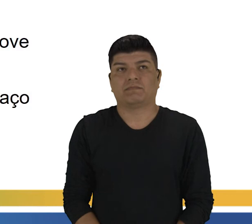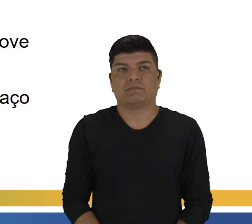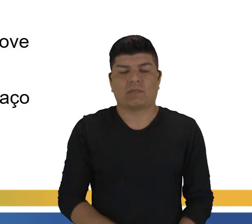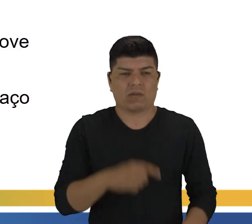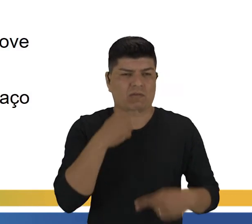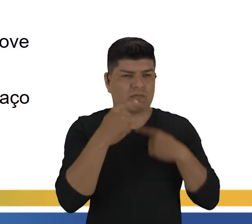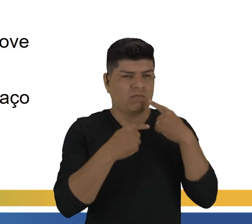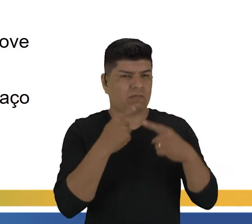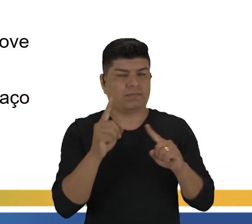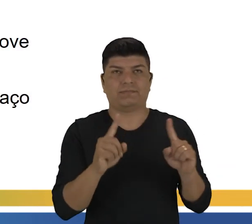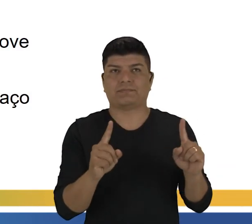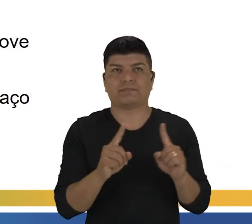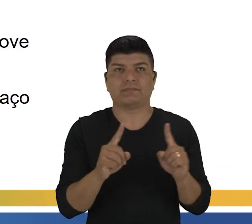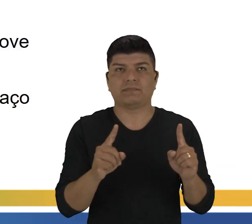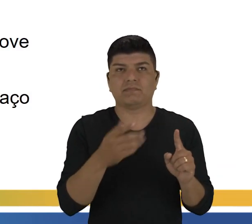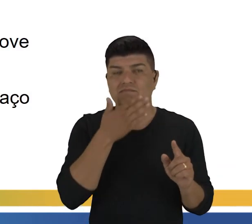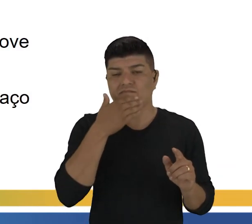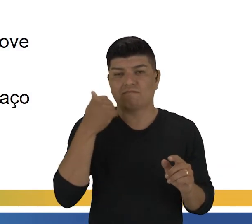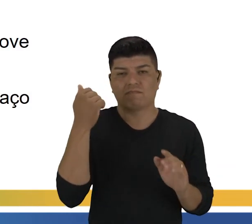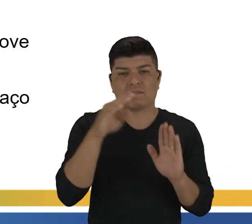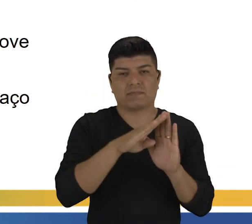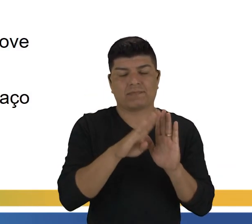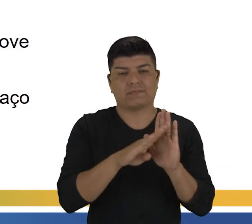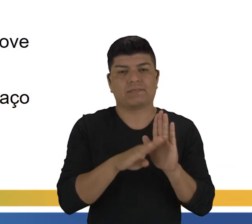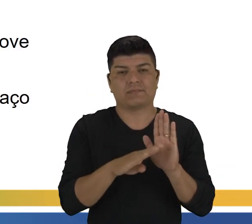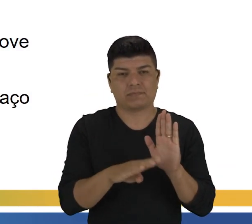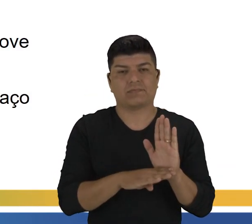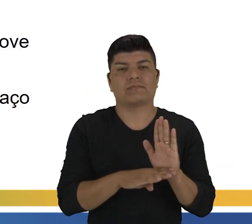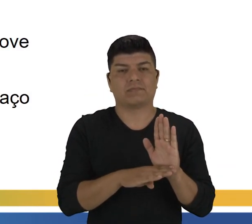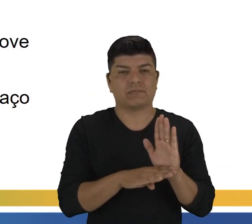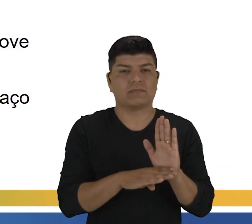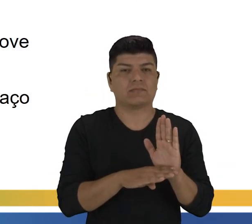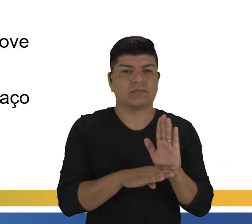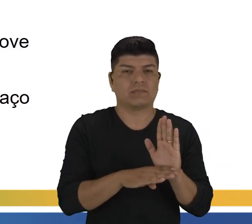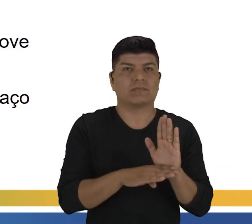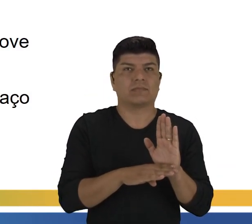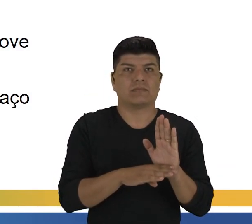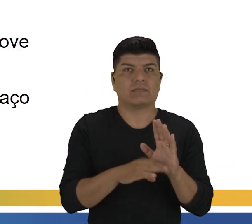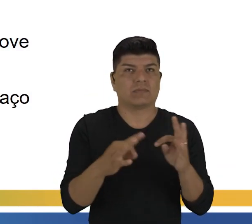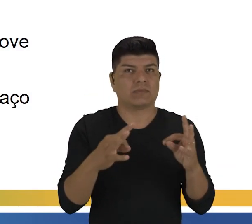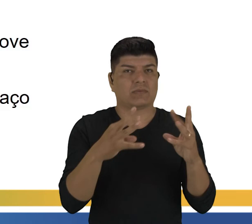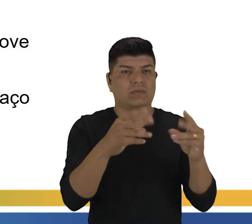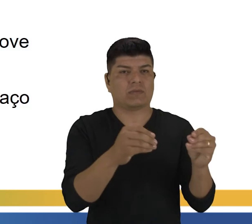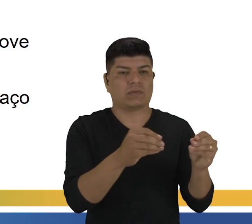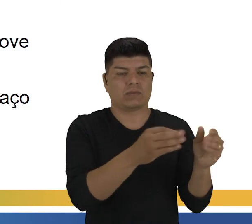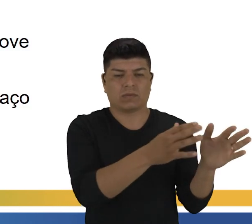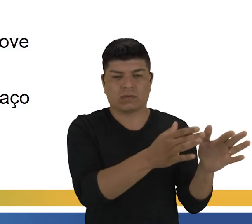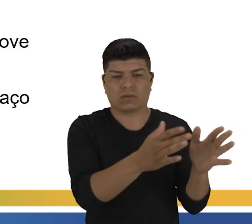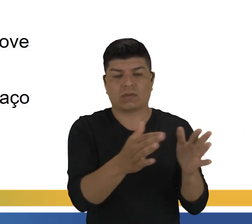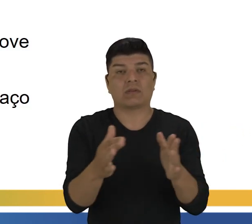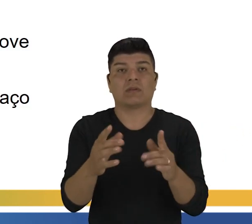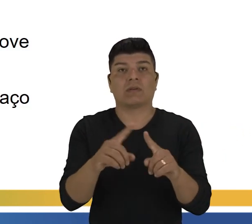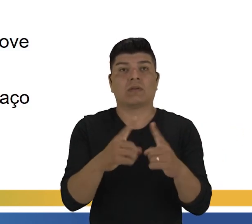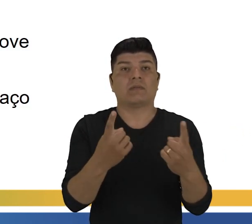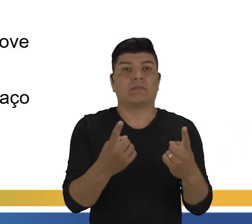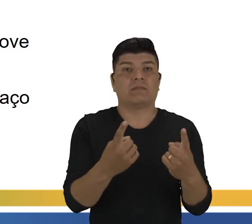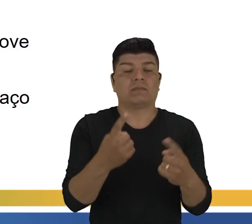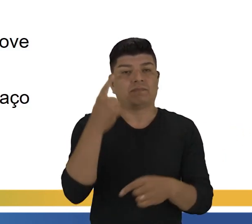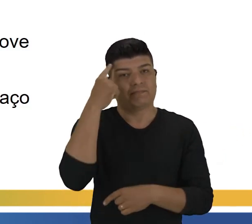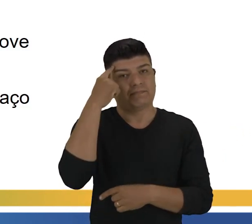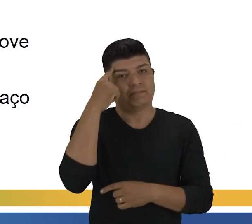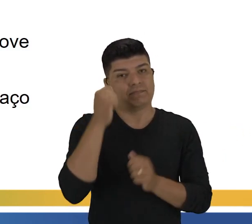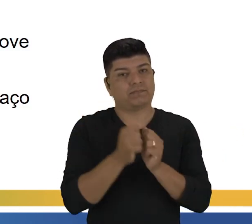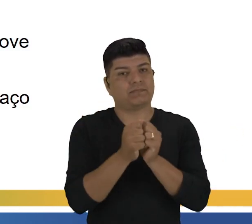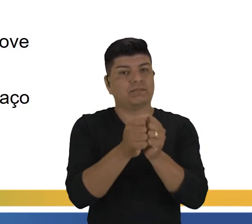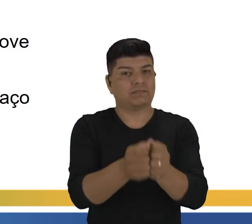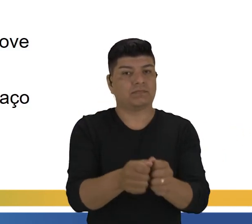dúvida, essa foi a melhor fase, tá? De toda a sua trajetória. Mas pensem aqui comigo